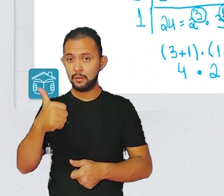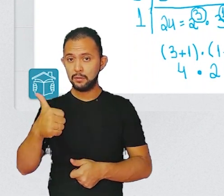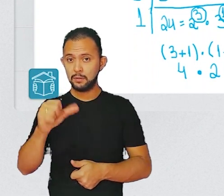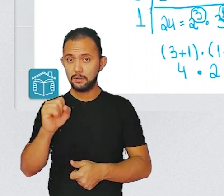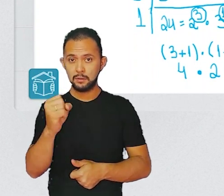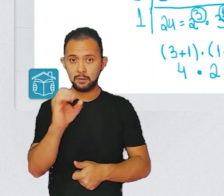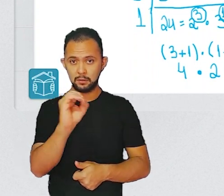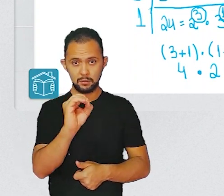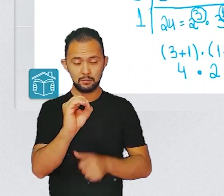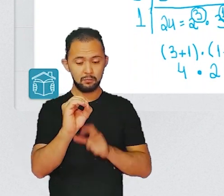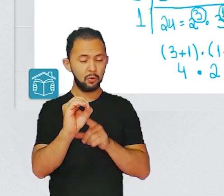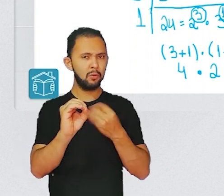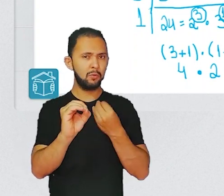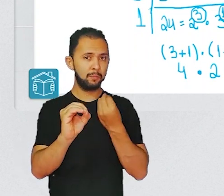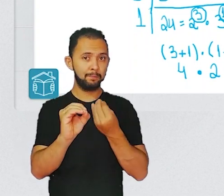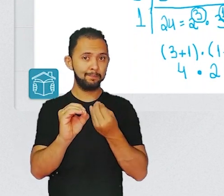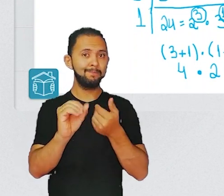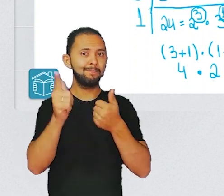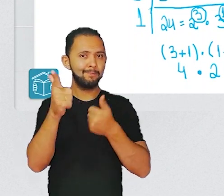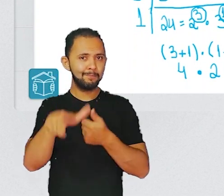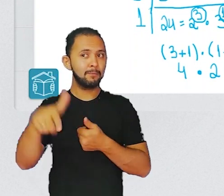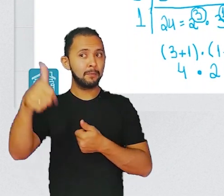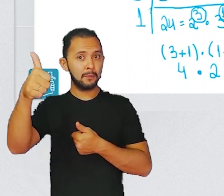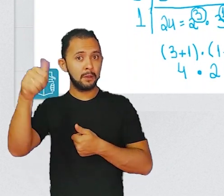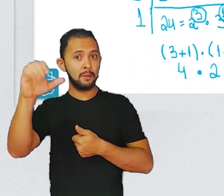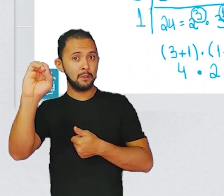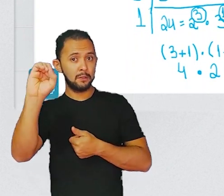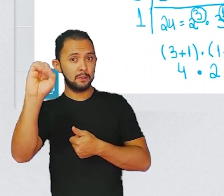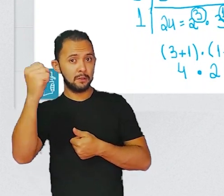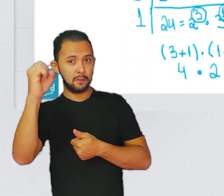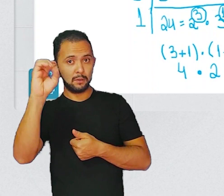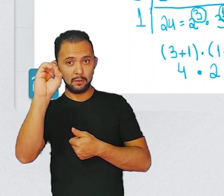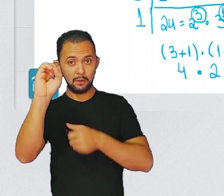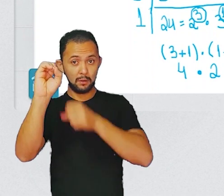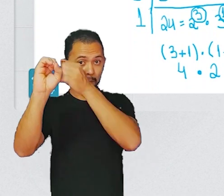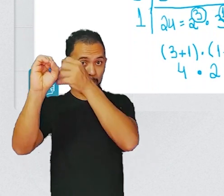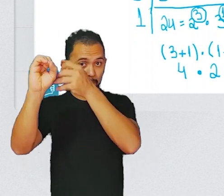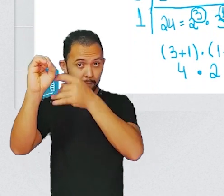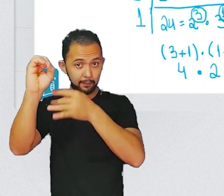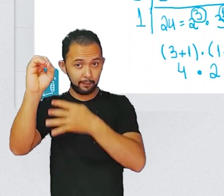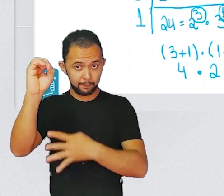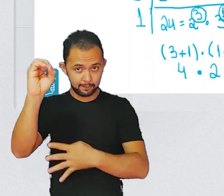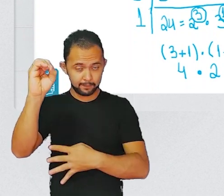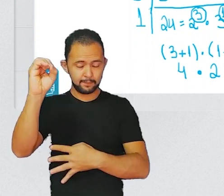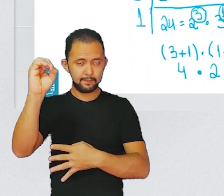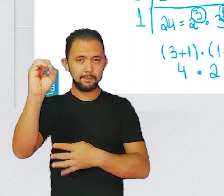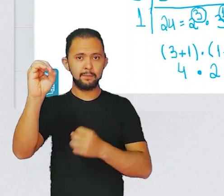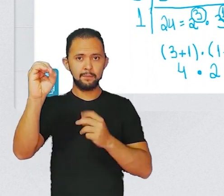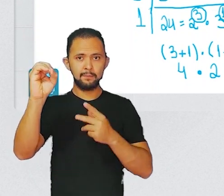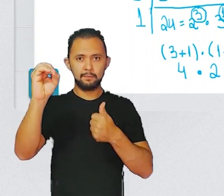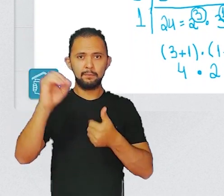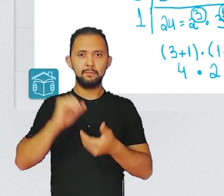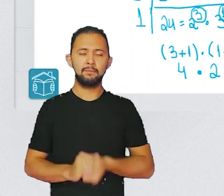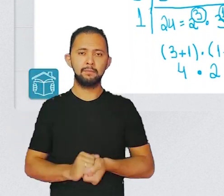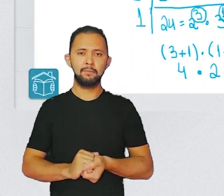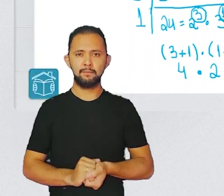quê? Vamos fatorar o 180. Ó, deixa eu... Opa!